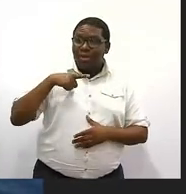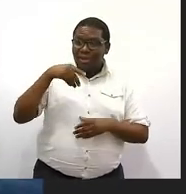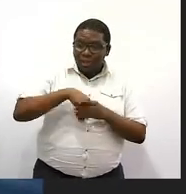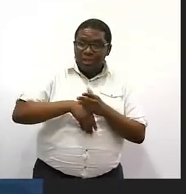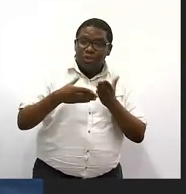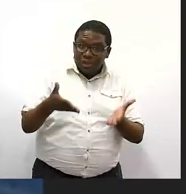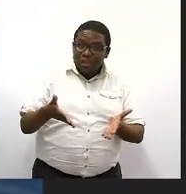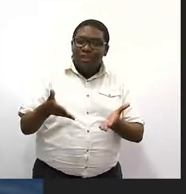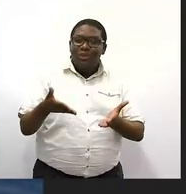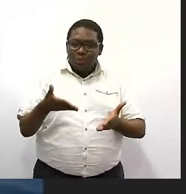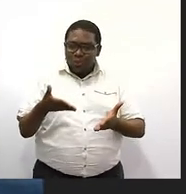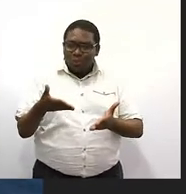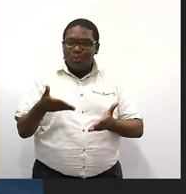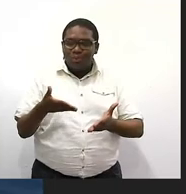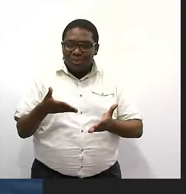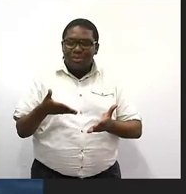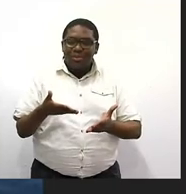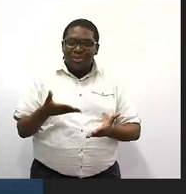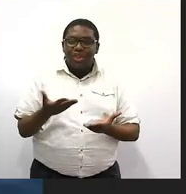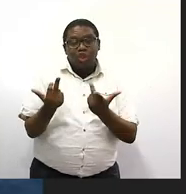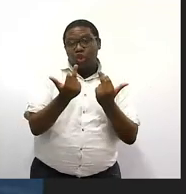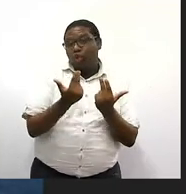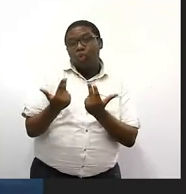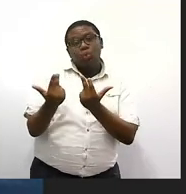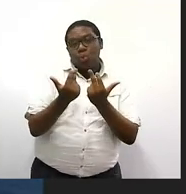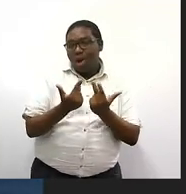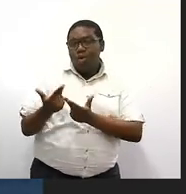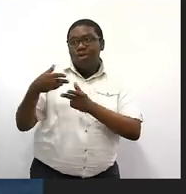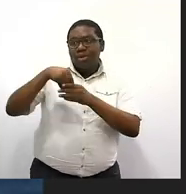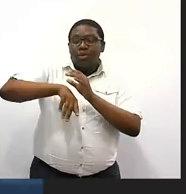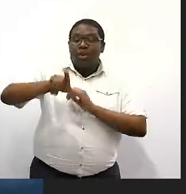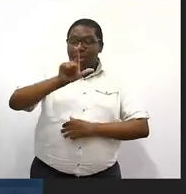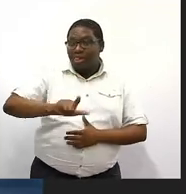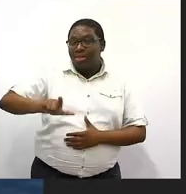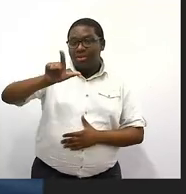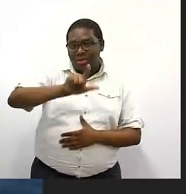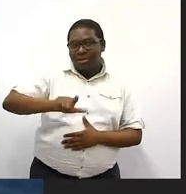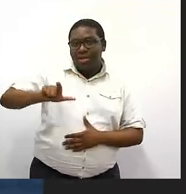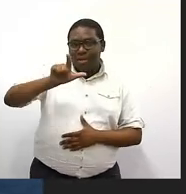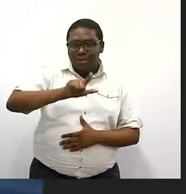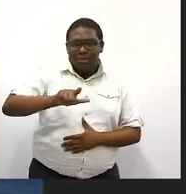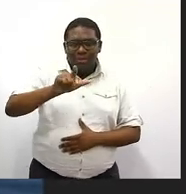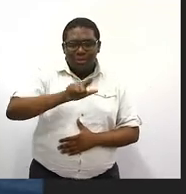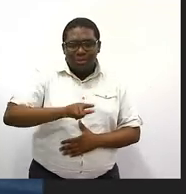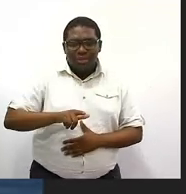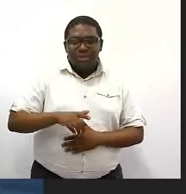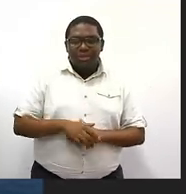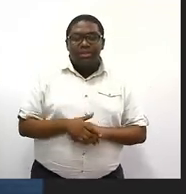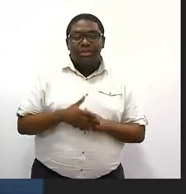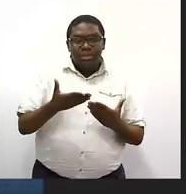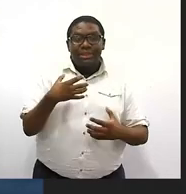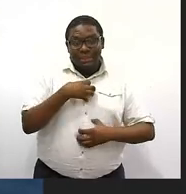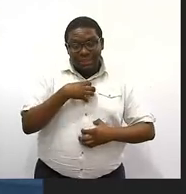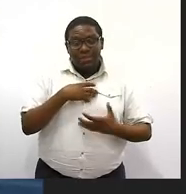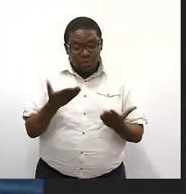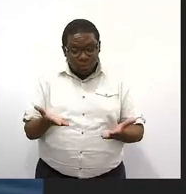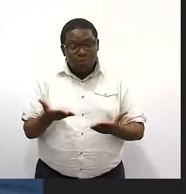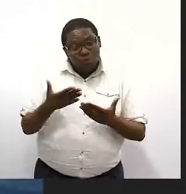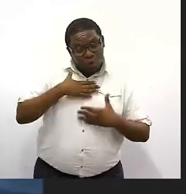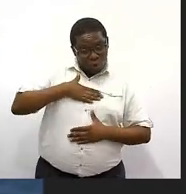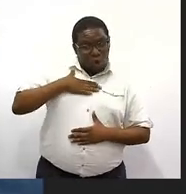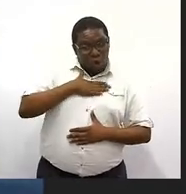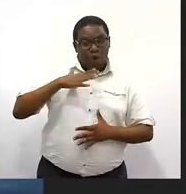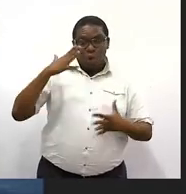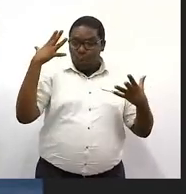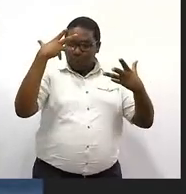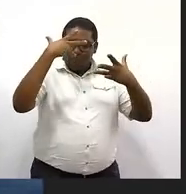universo como recurso da literatura para fazer denúncia social. Beleza? Vocês estão curtindo? Estão curtindo essa paisagem?